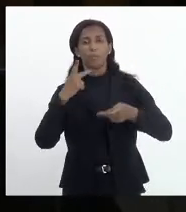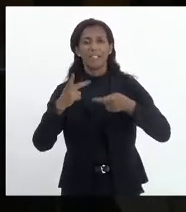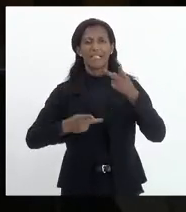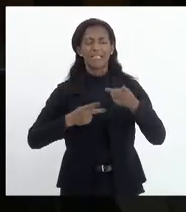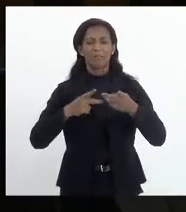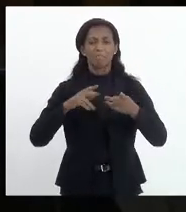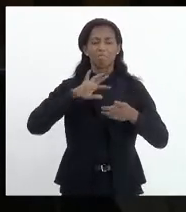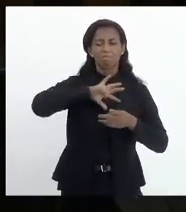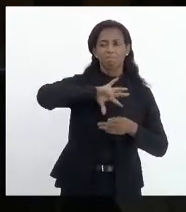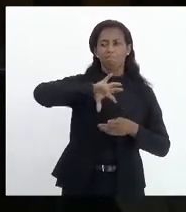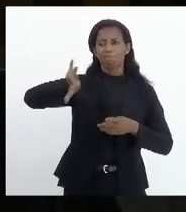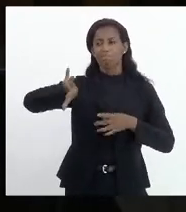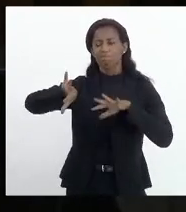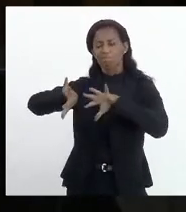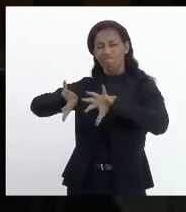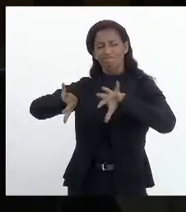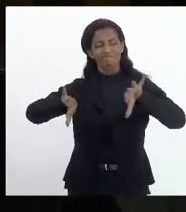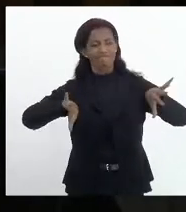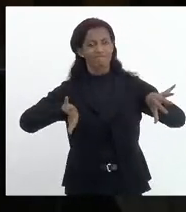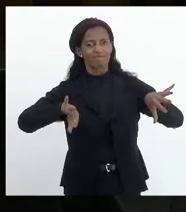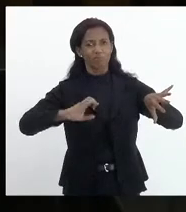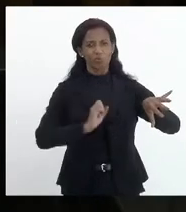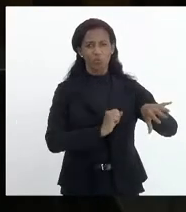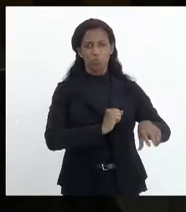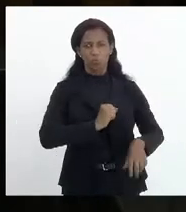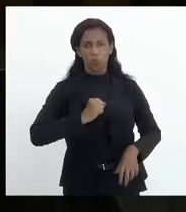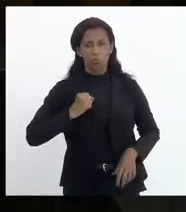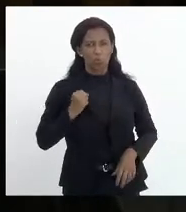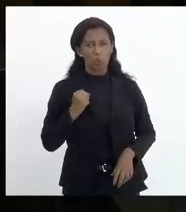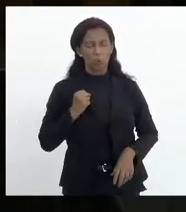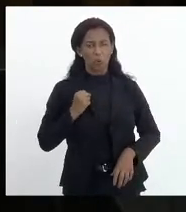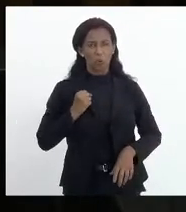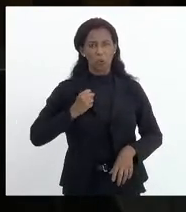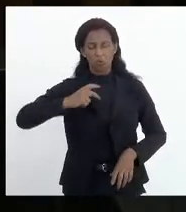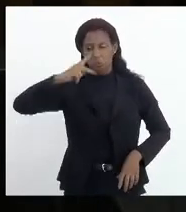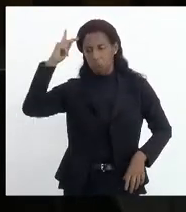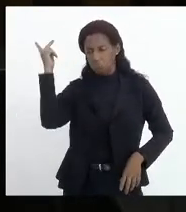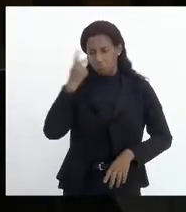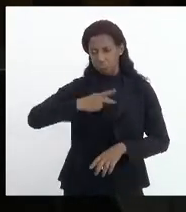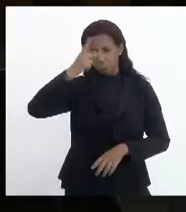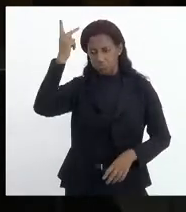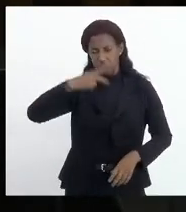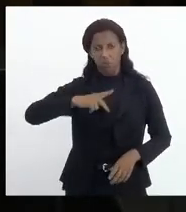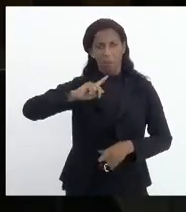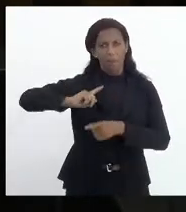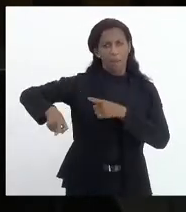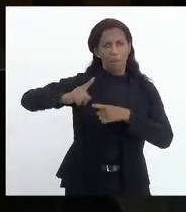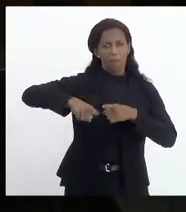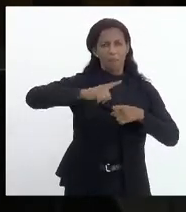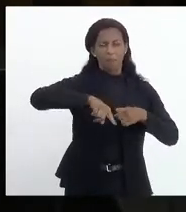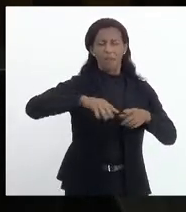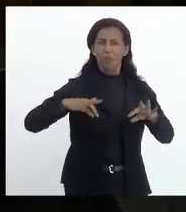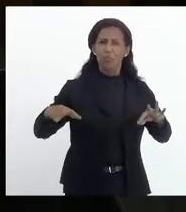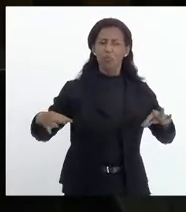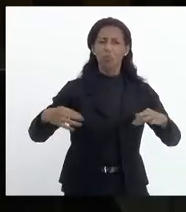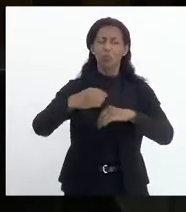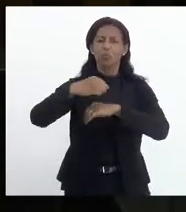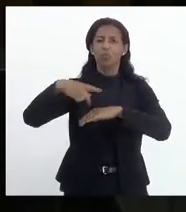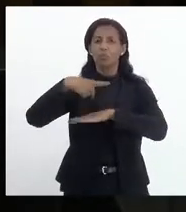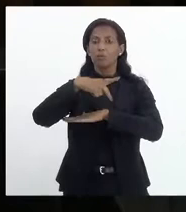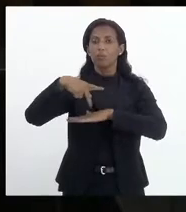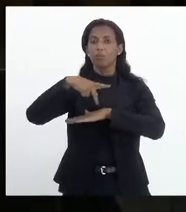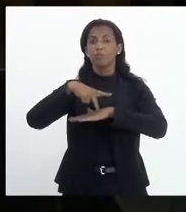divisão de ódio de negacionismo Enfim tudo aquilo que a